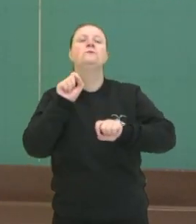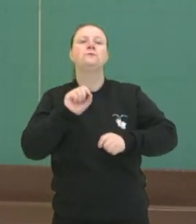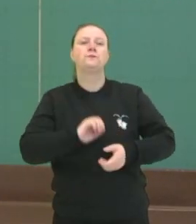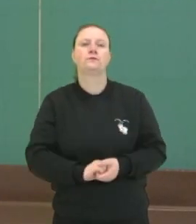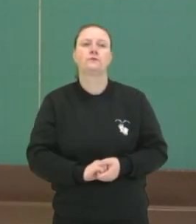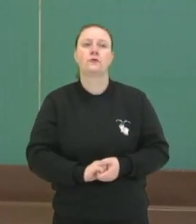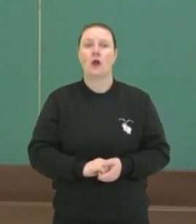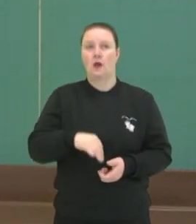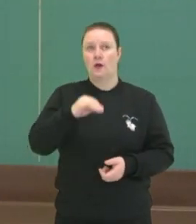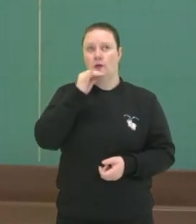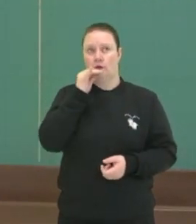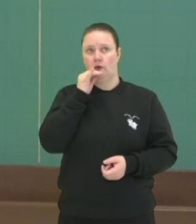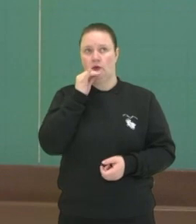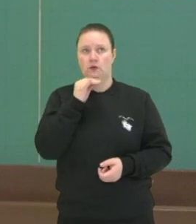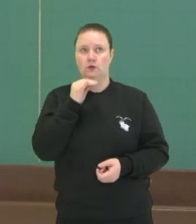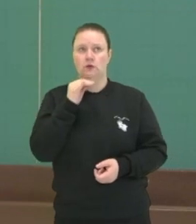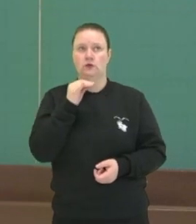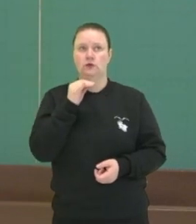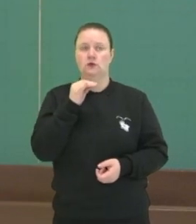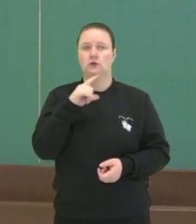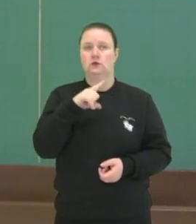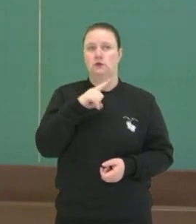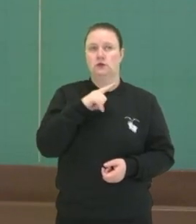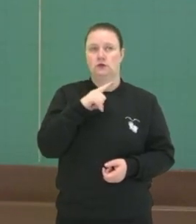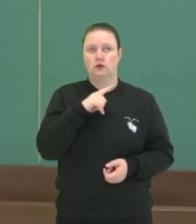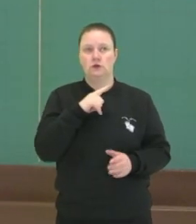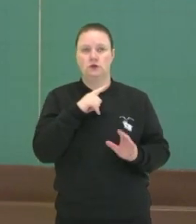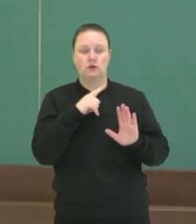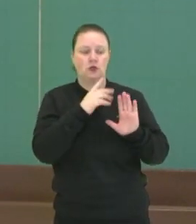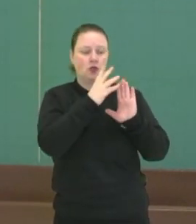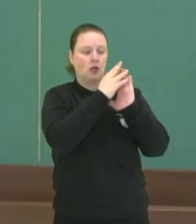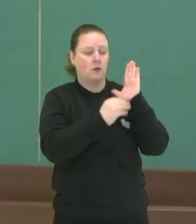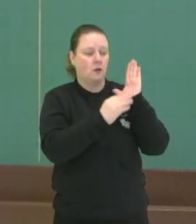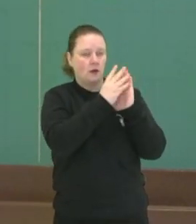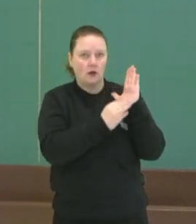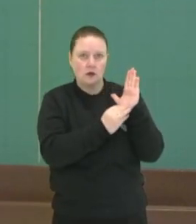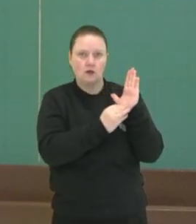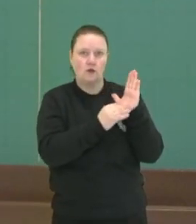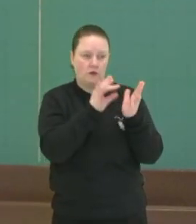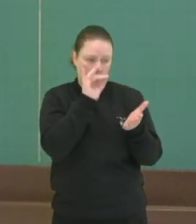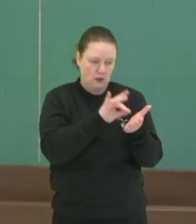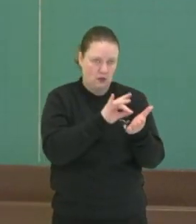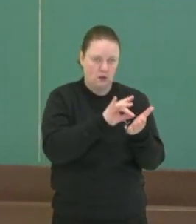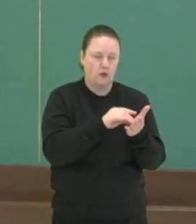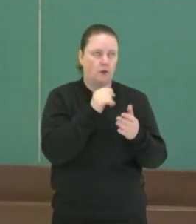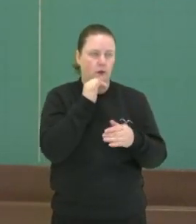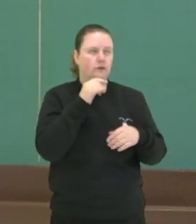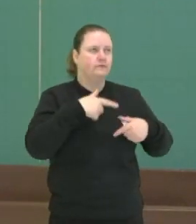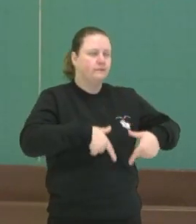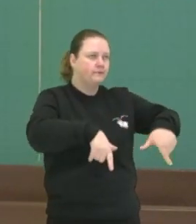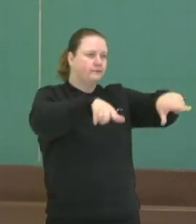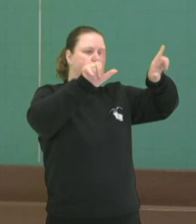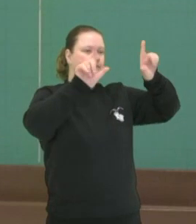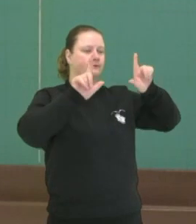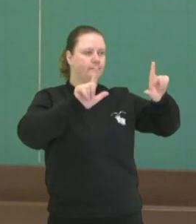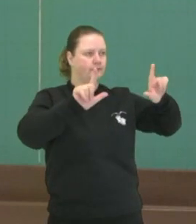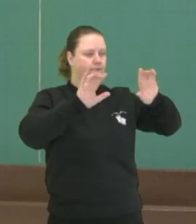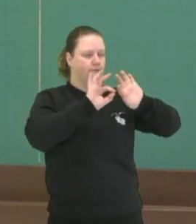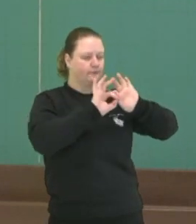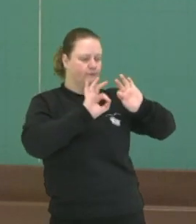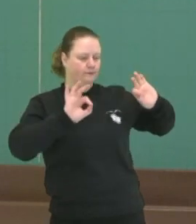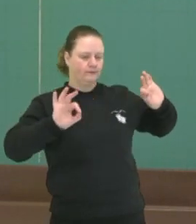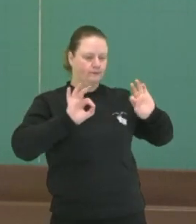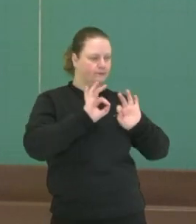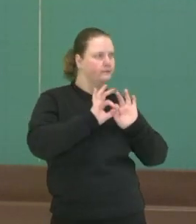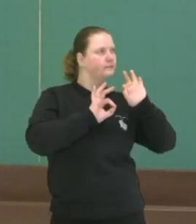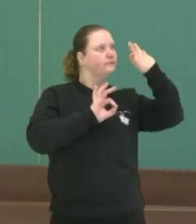acadêmica, a gente fala sobre a imitação do real. Ou seja, você tem um quadro, uma superfície que tem altura e largura, você faz uma obra